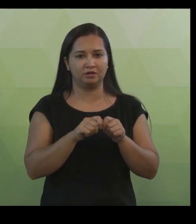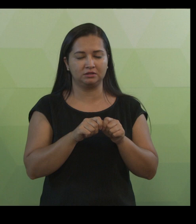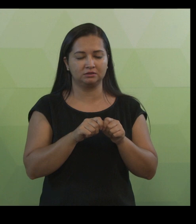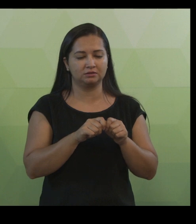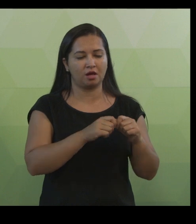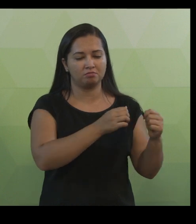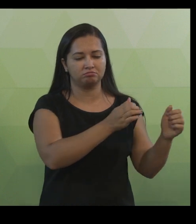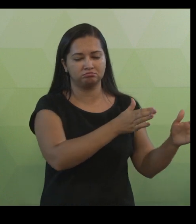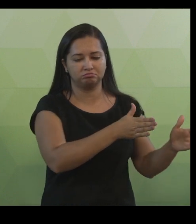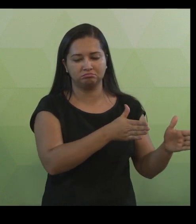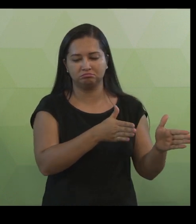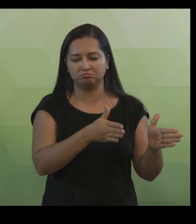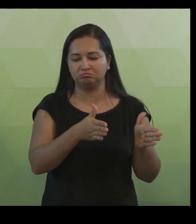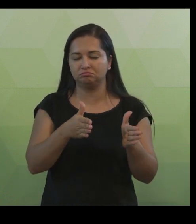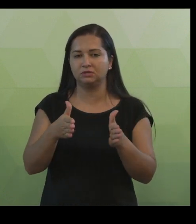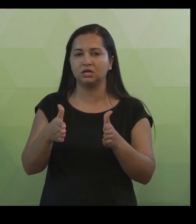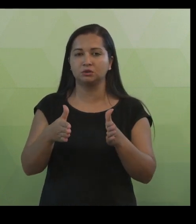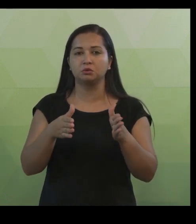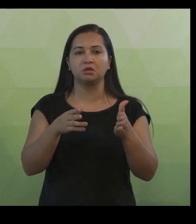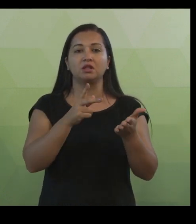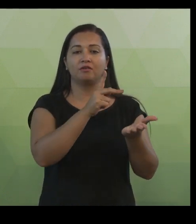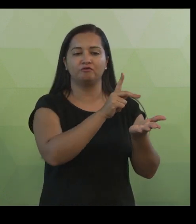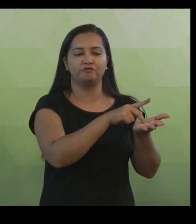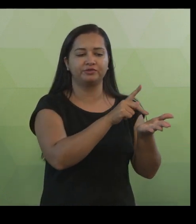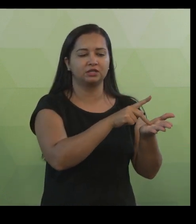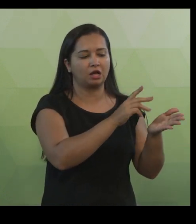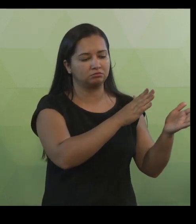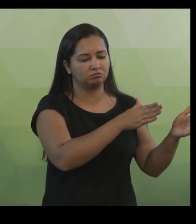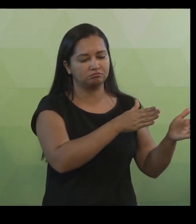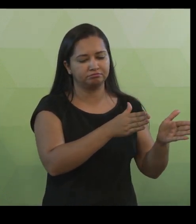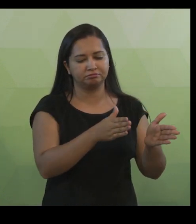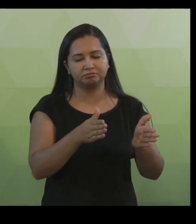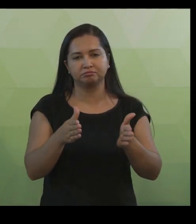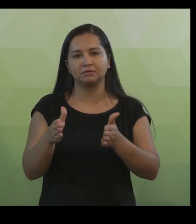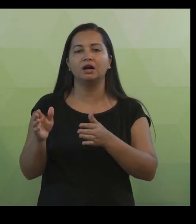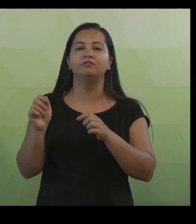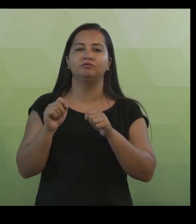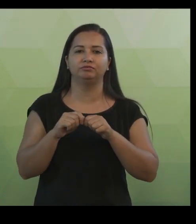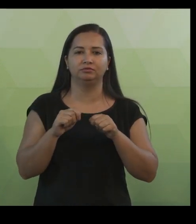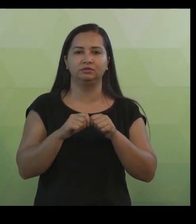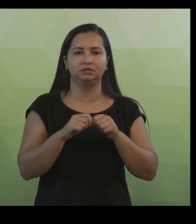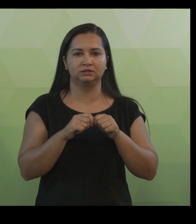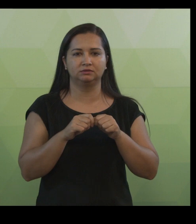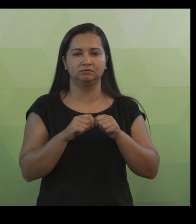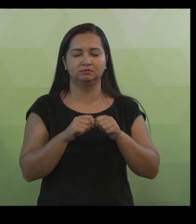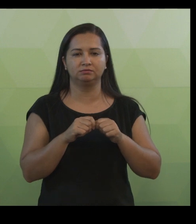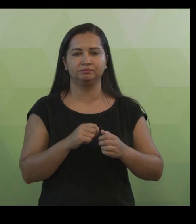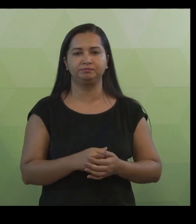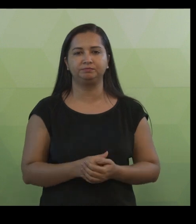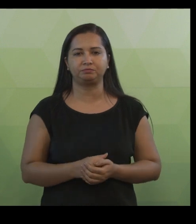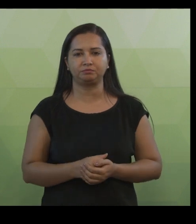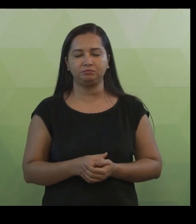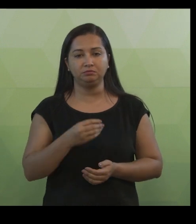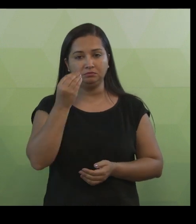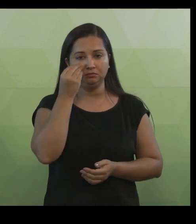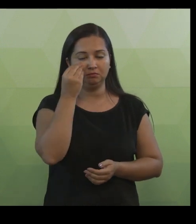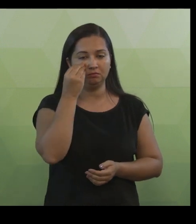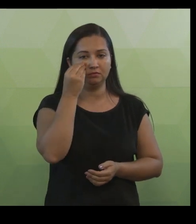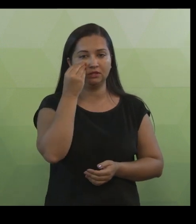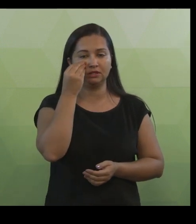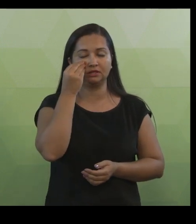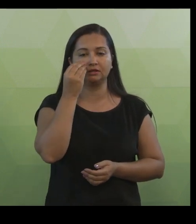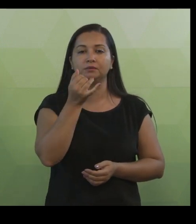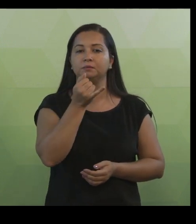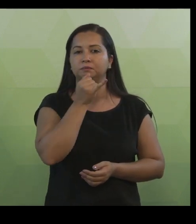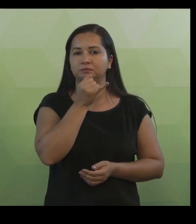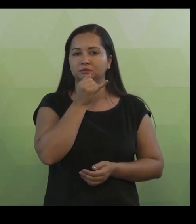Voltando, outro teste que existe, ou melhor dizendo, outra estrutura de repetição que existe é o teste